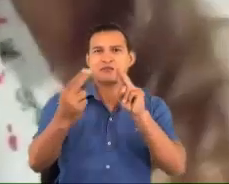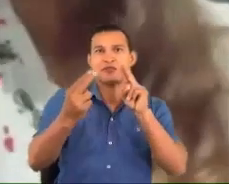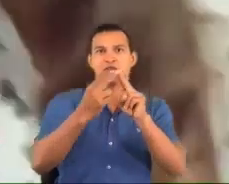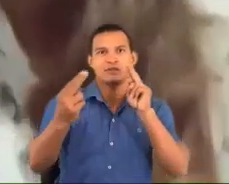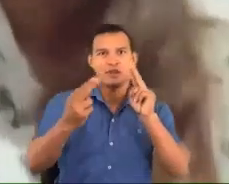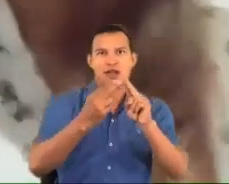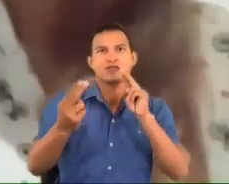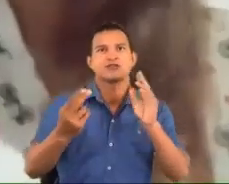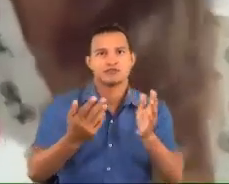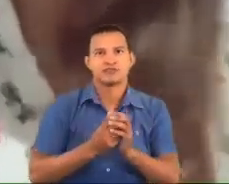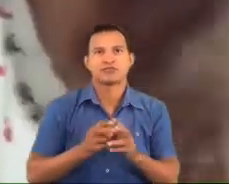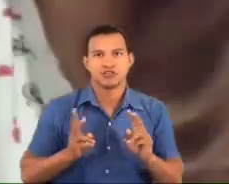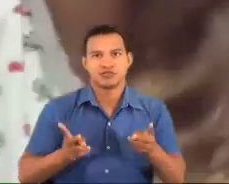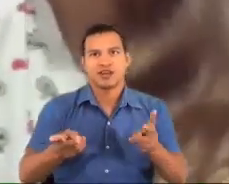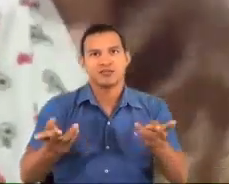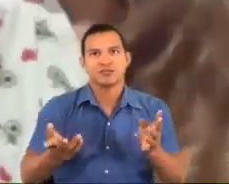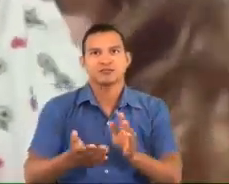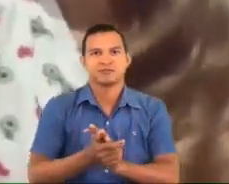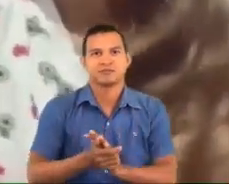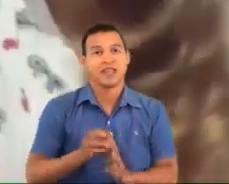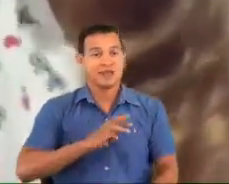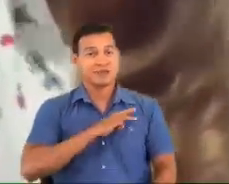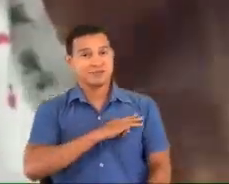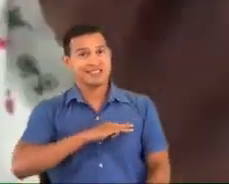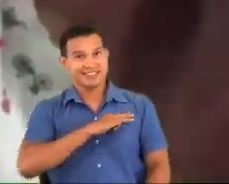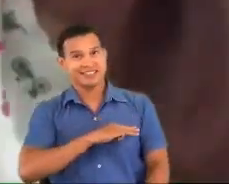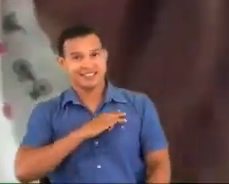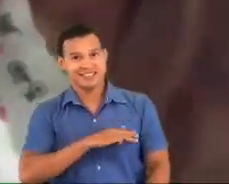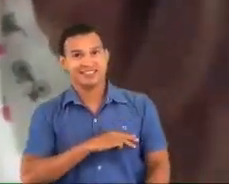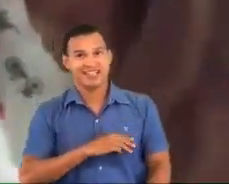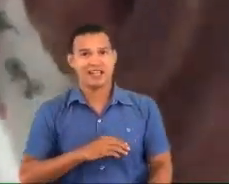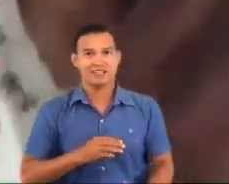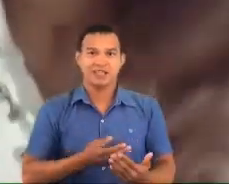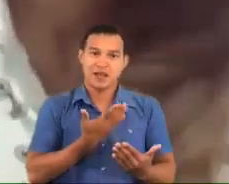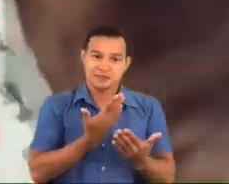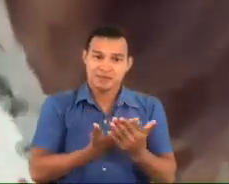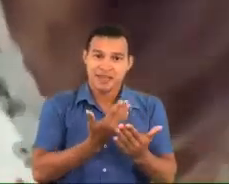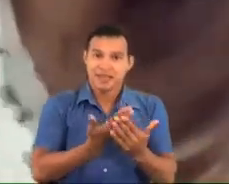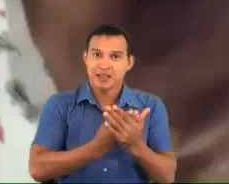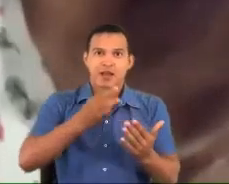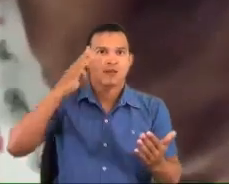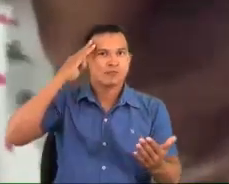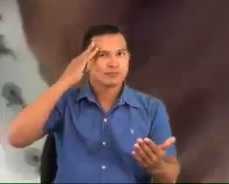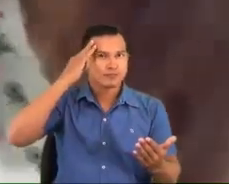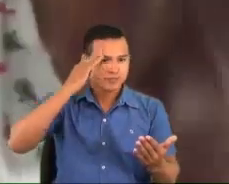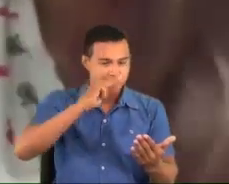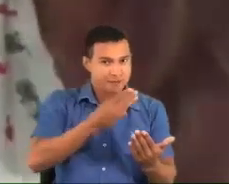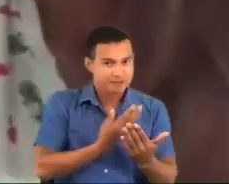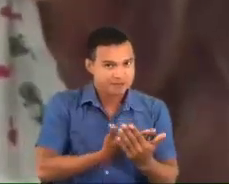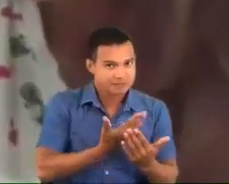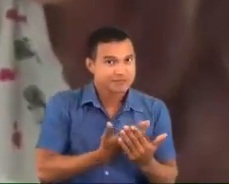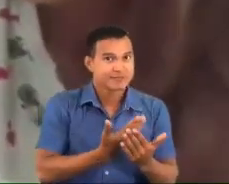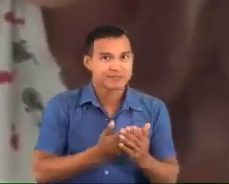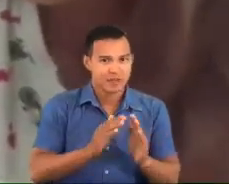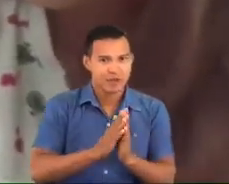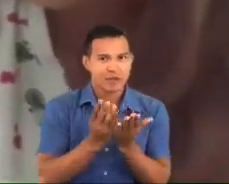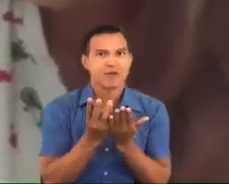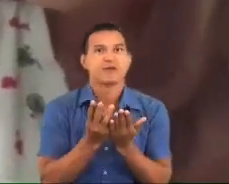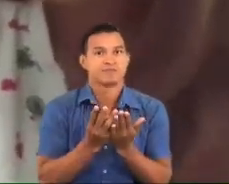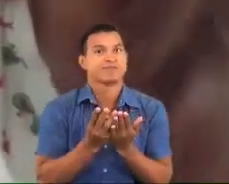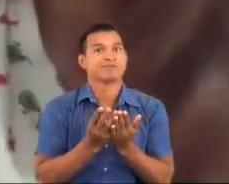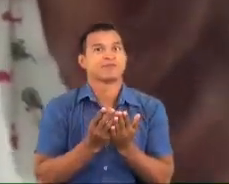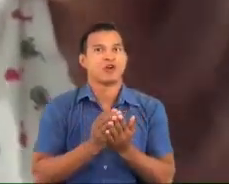conforto. Uhum. E parte também é os ministérios. No meu ministério a gente tá meditando junto durante esse tempo. E tá sendo muito bom porque a gente tá pegando em temas